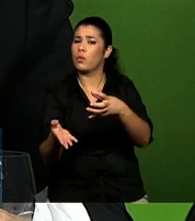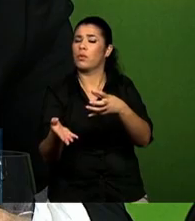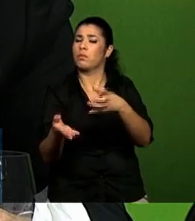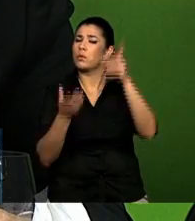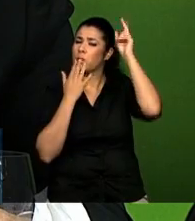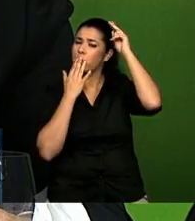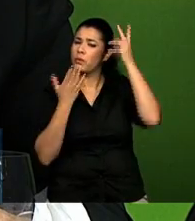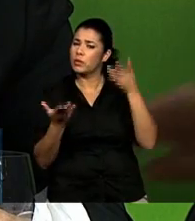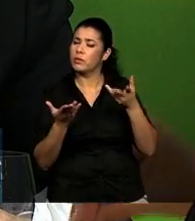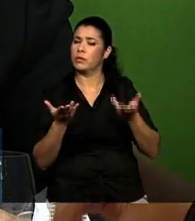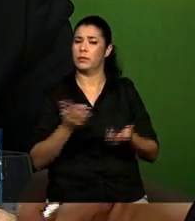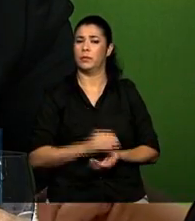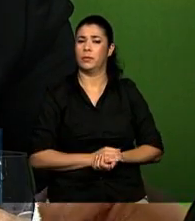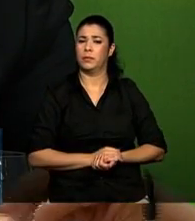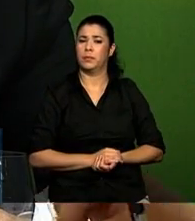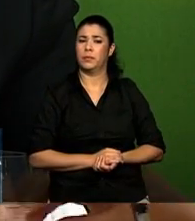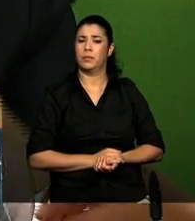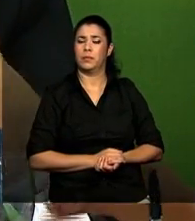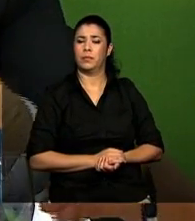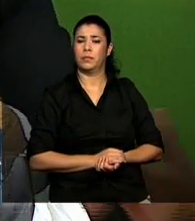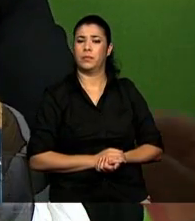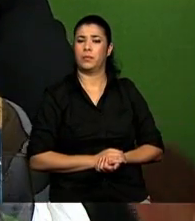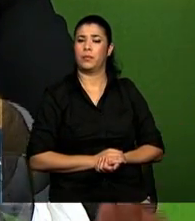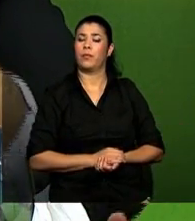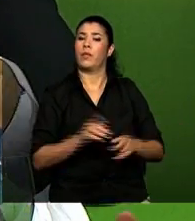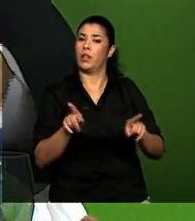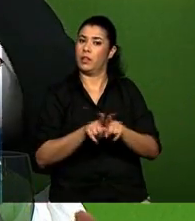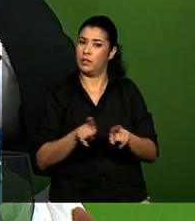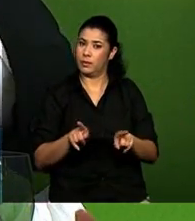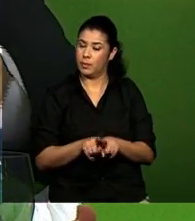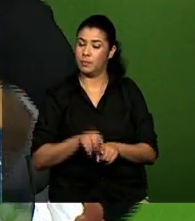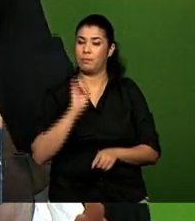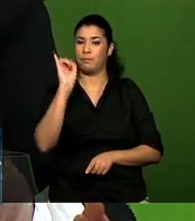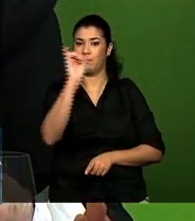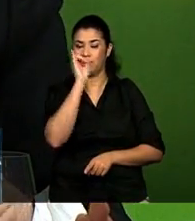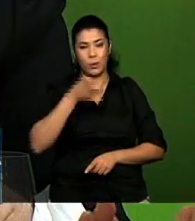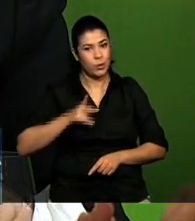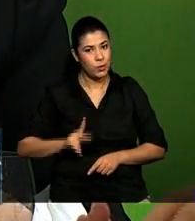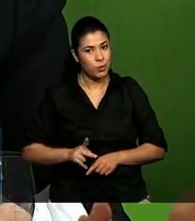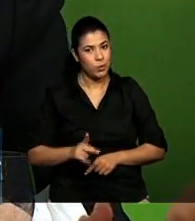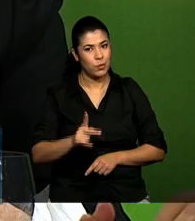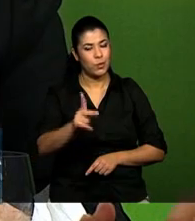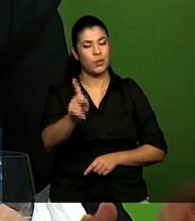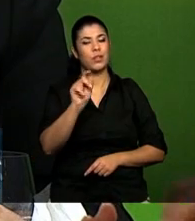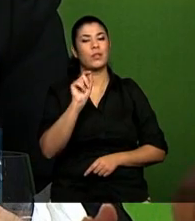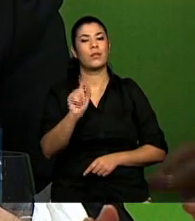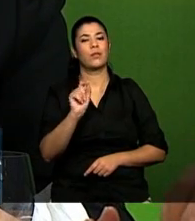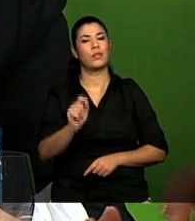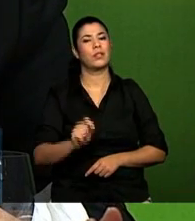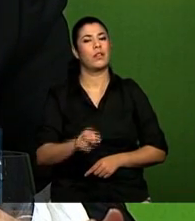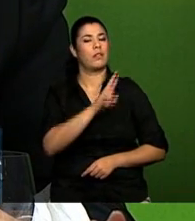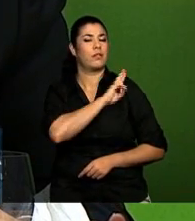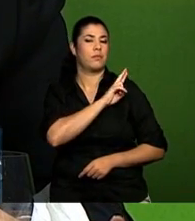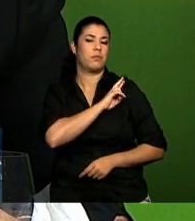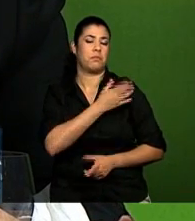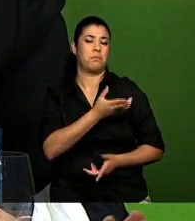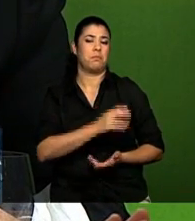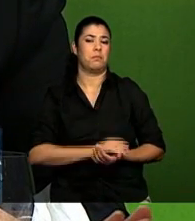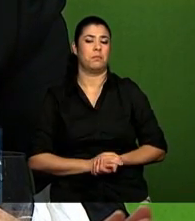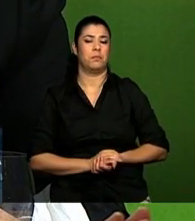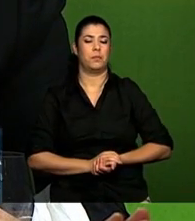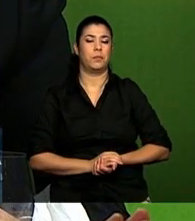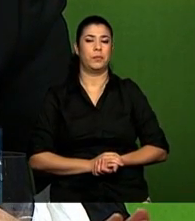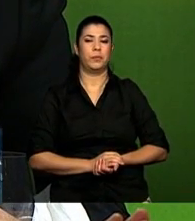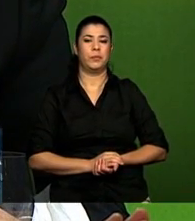nosso país e ao passo obviamente de dar continuidade a todas as nossas obrigações a segunda